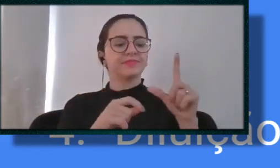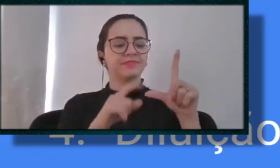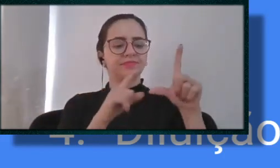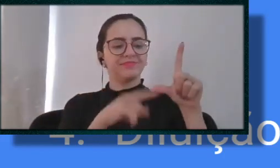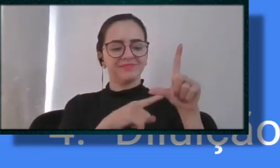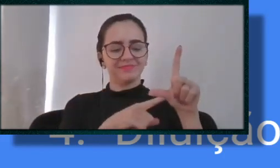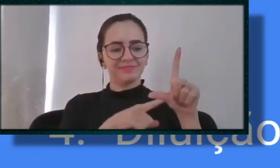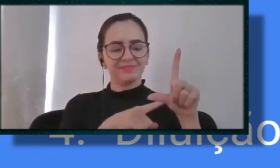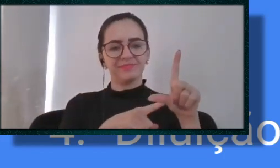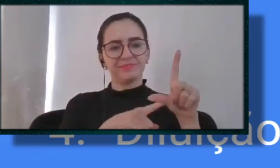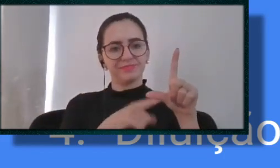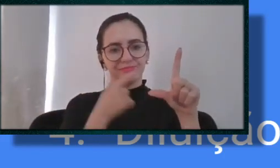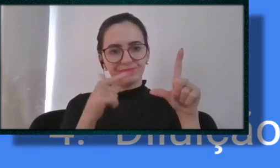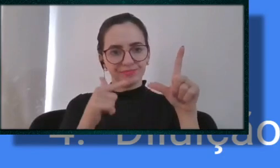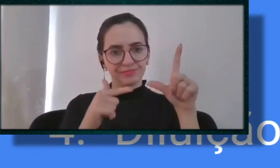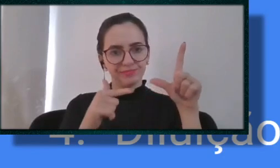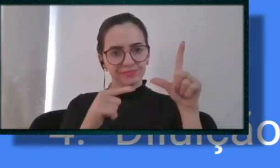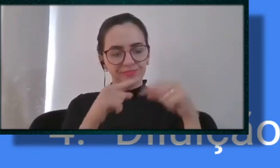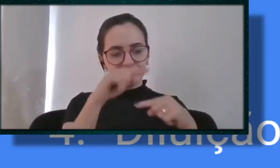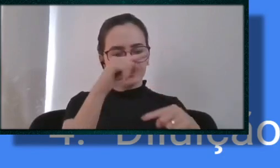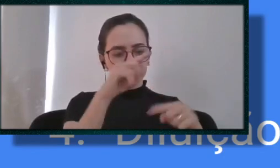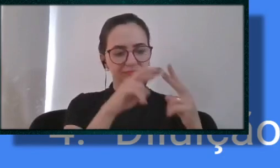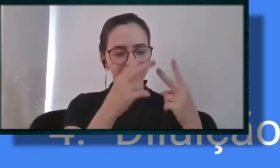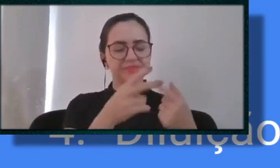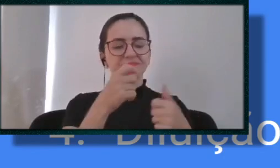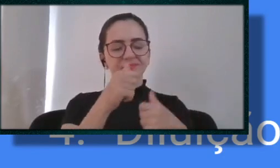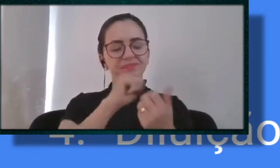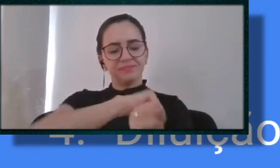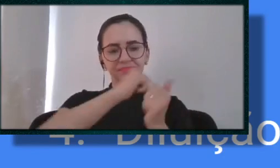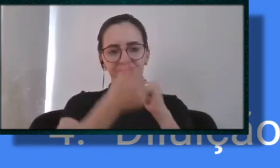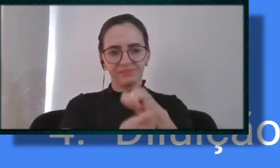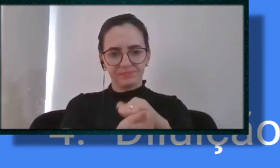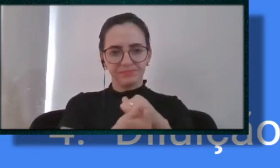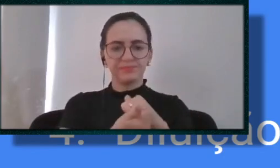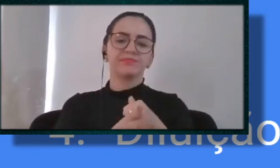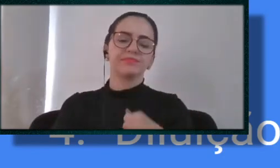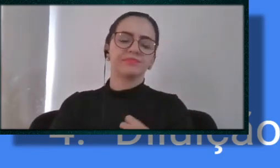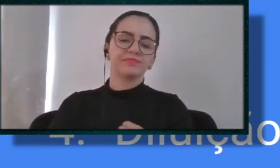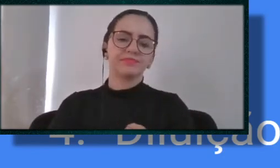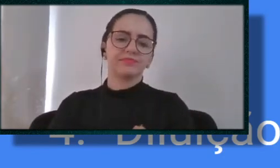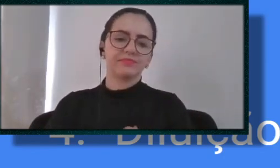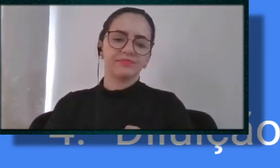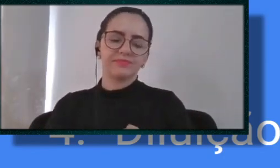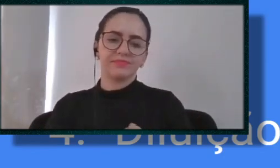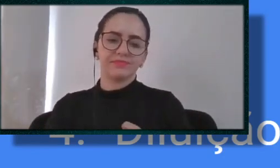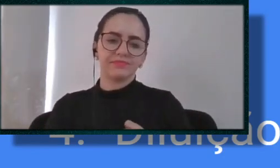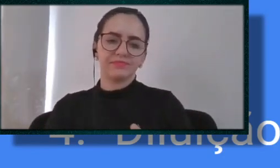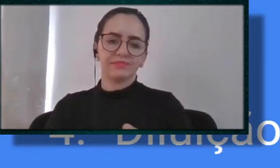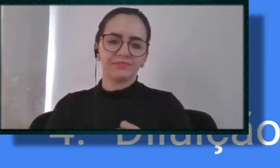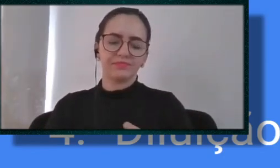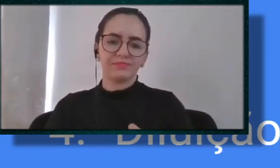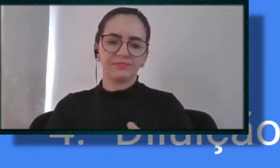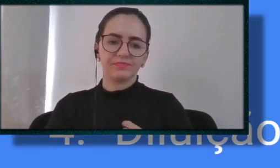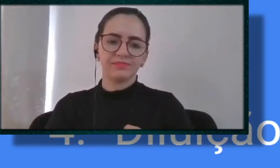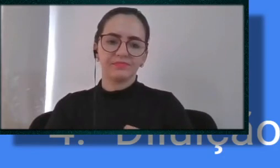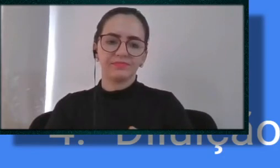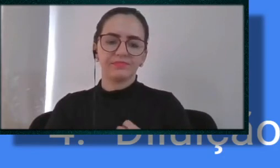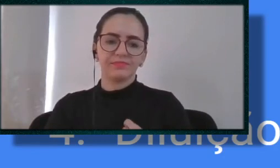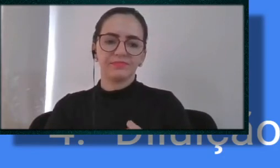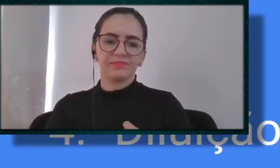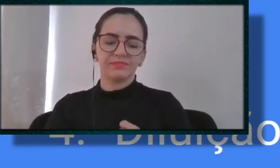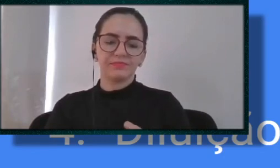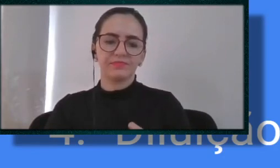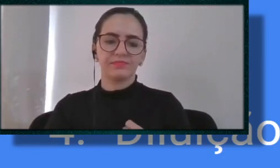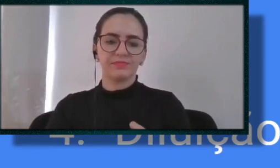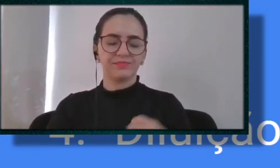300 ml, 0,3, porque é litro. A gente está trabalhando com a unidade de litro aqui, o ml litro não combina. Tem que ser litro e